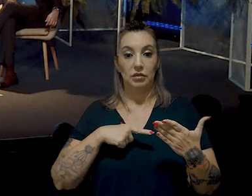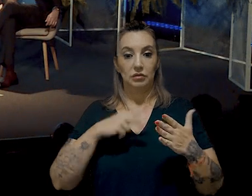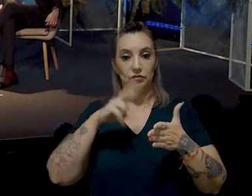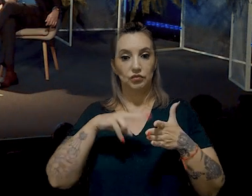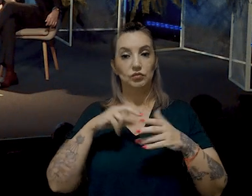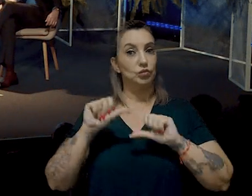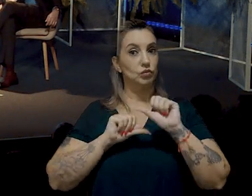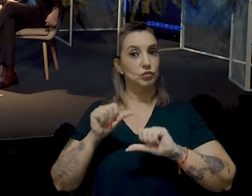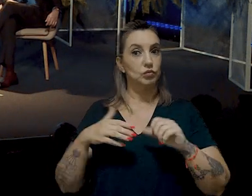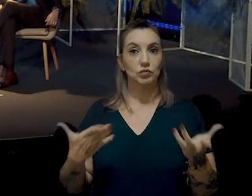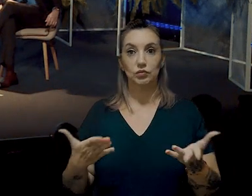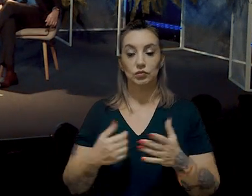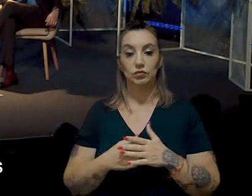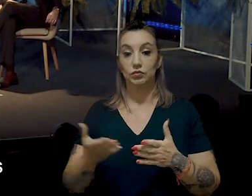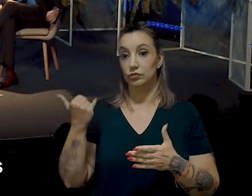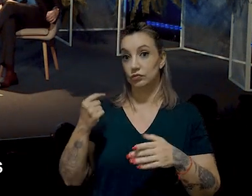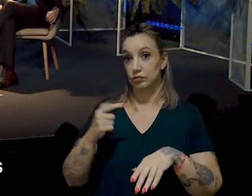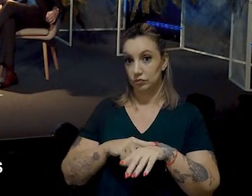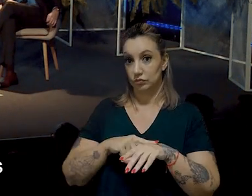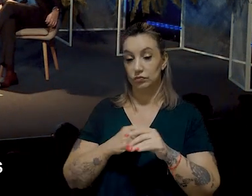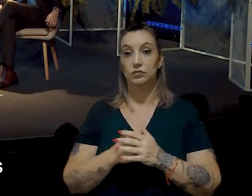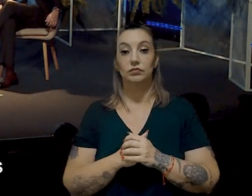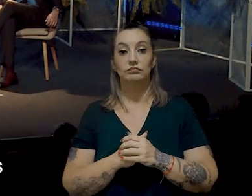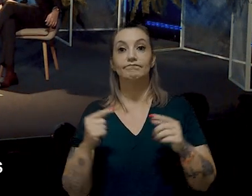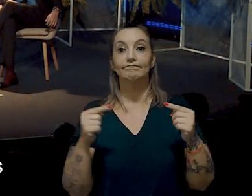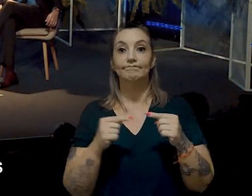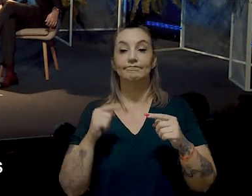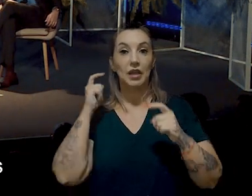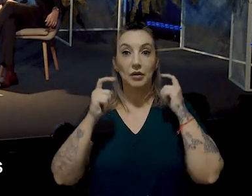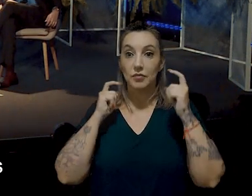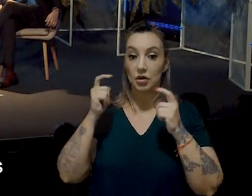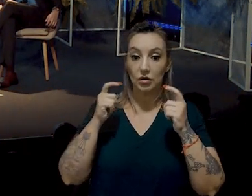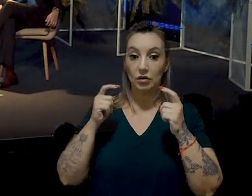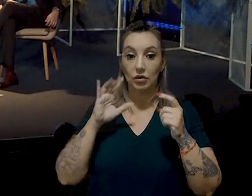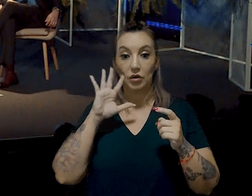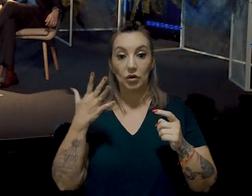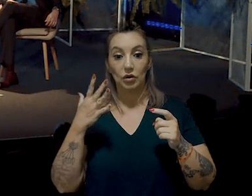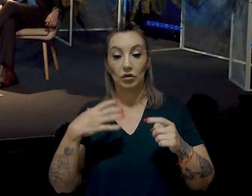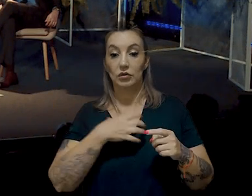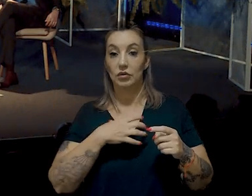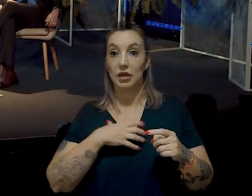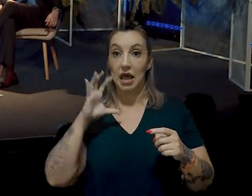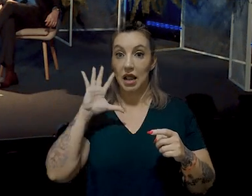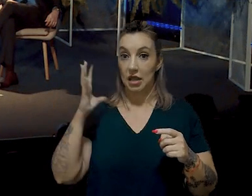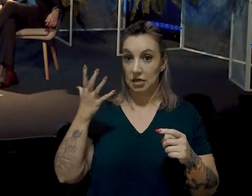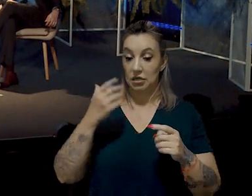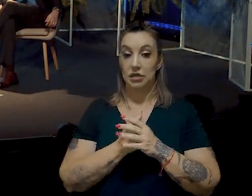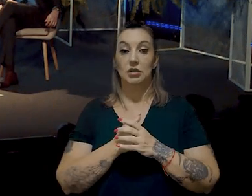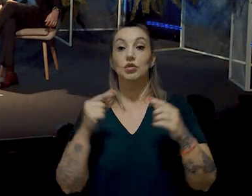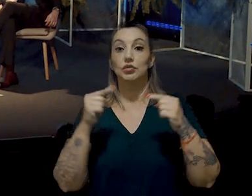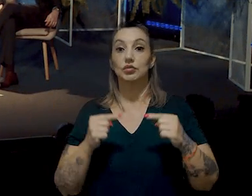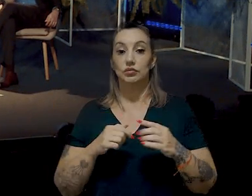tem vido tem visto mudanças recentes ligadas a preocupações advindas dos riscos climáticos